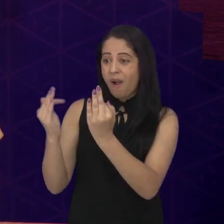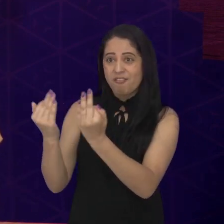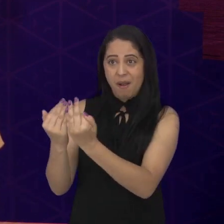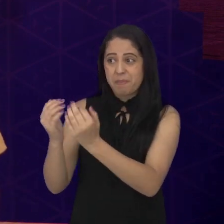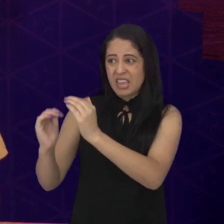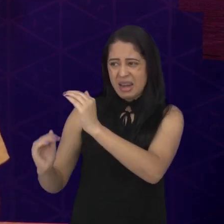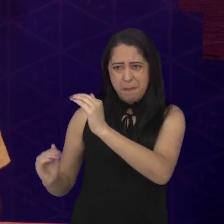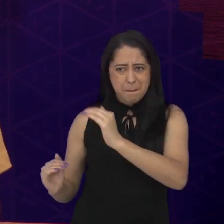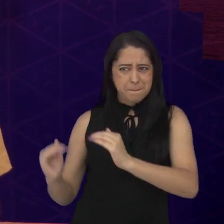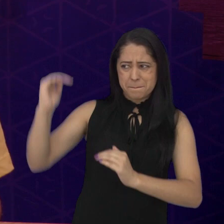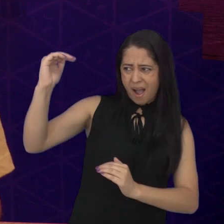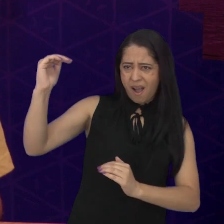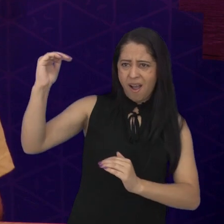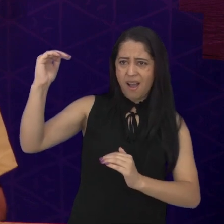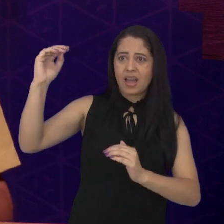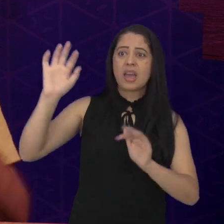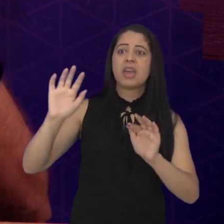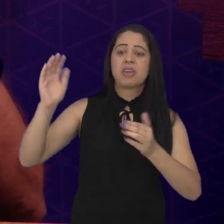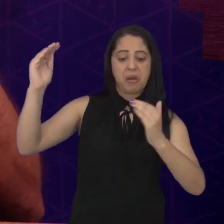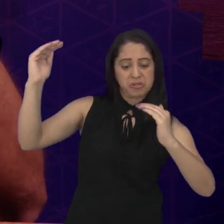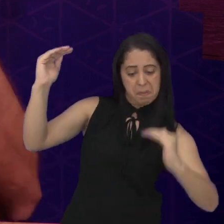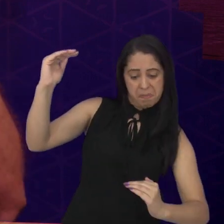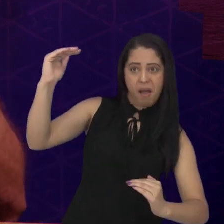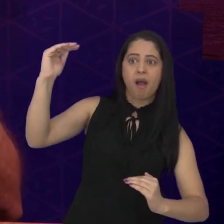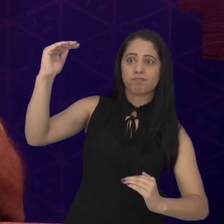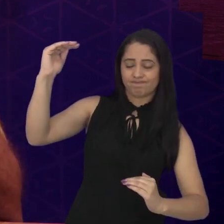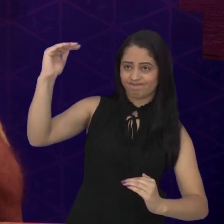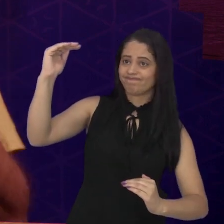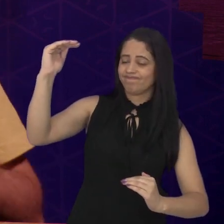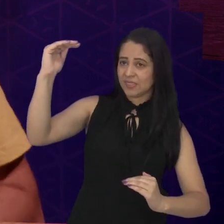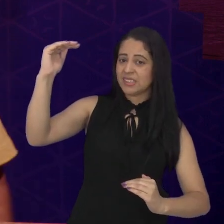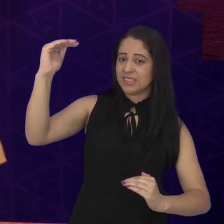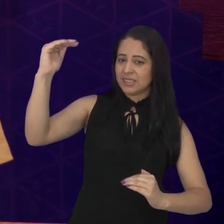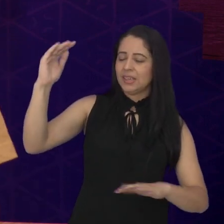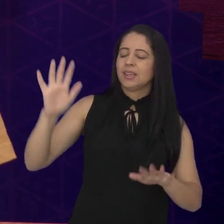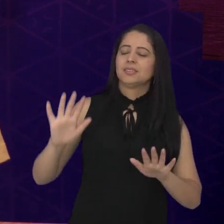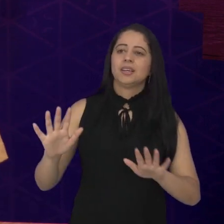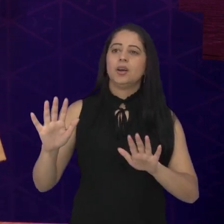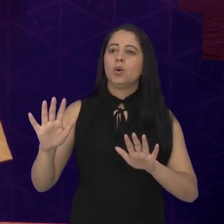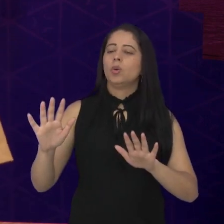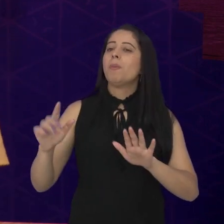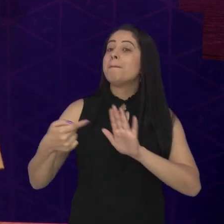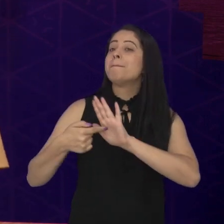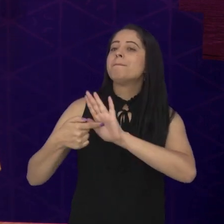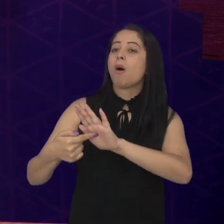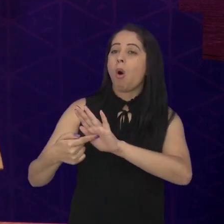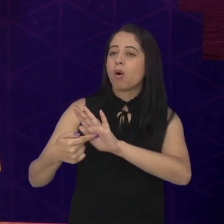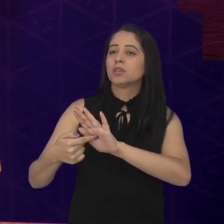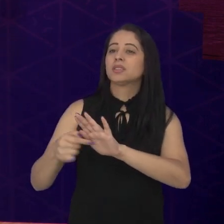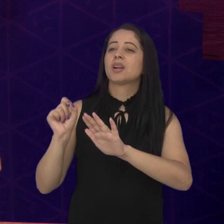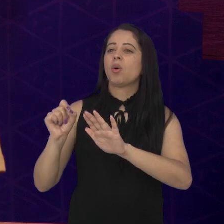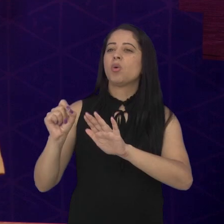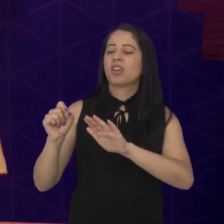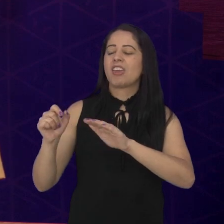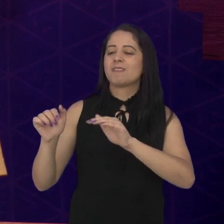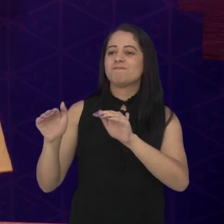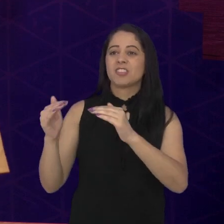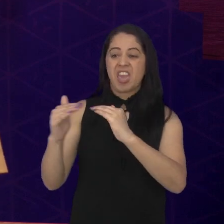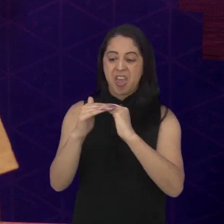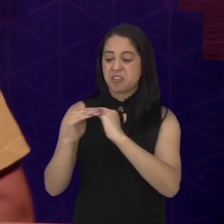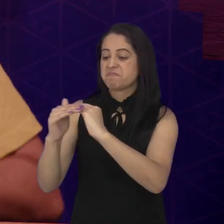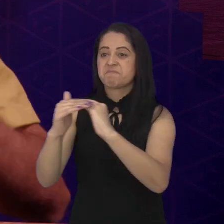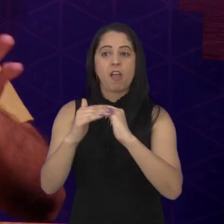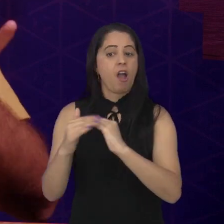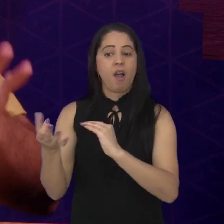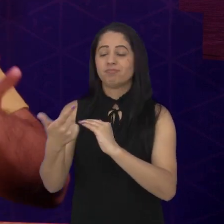uma família tá muito embaixo e a outra família tá muito em cima. Essa cena expressa muito bem a desigualdade